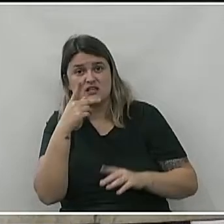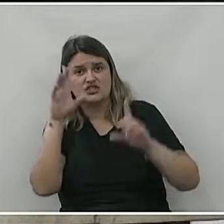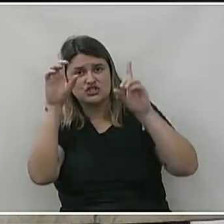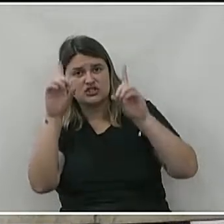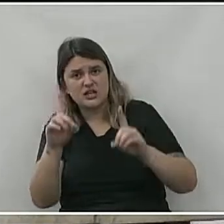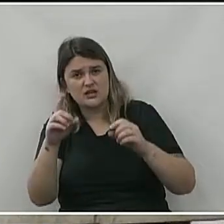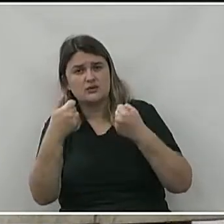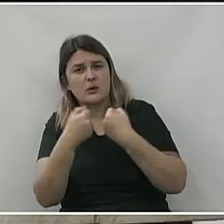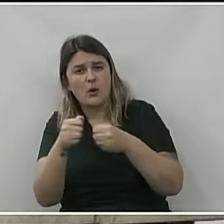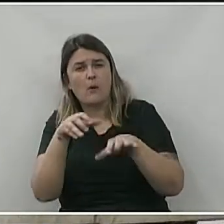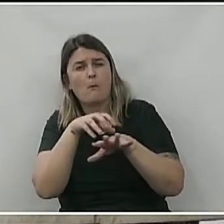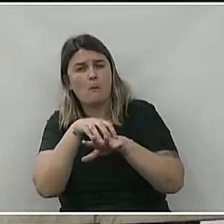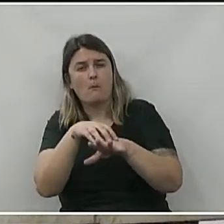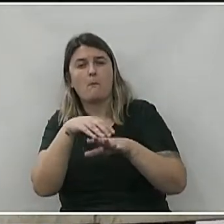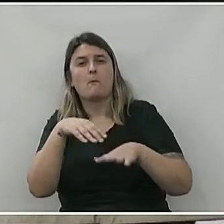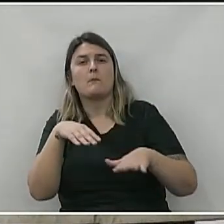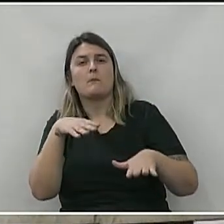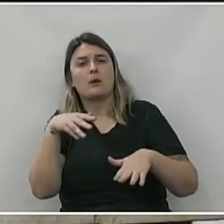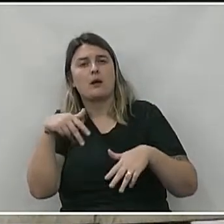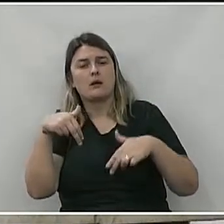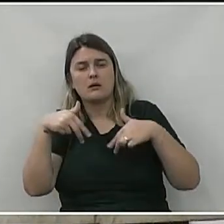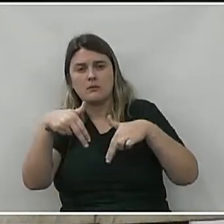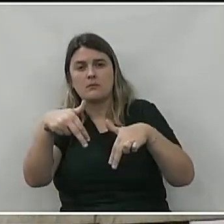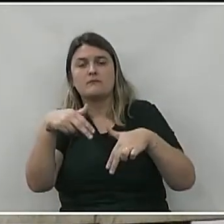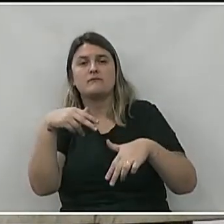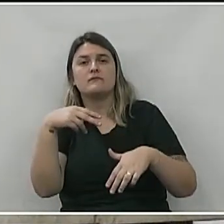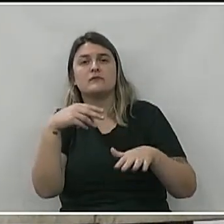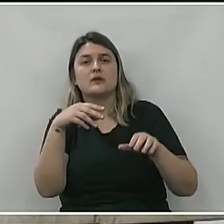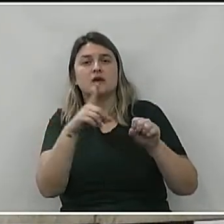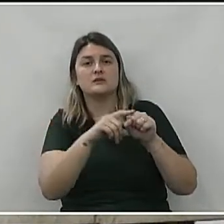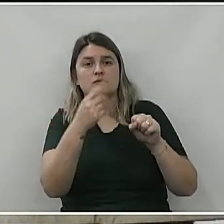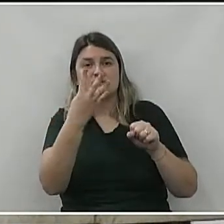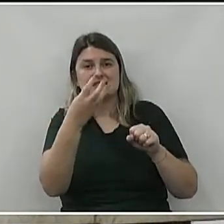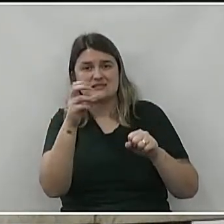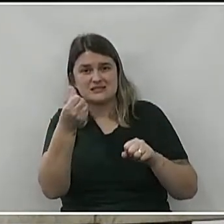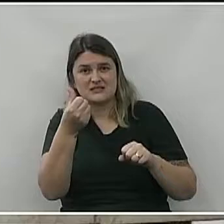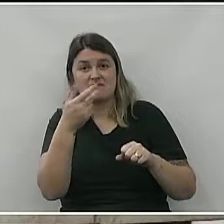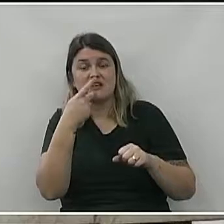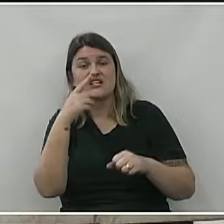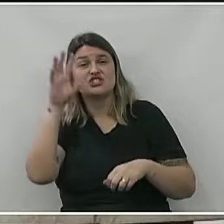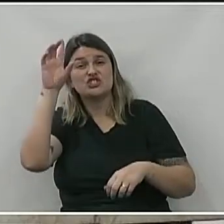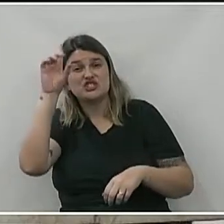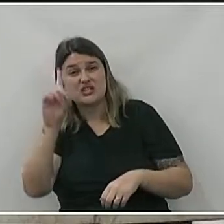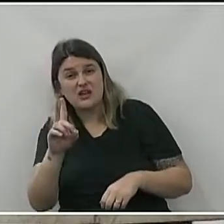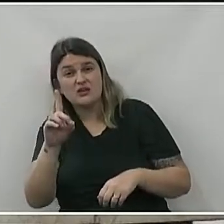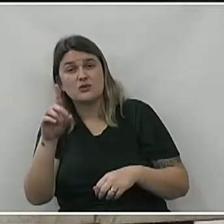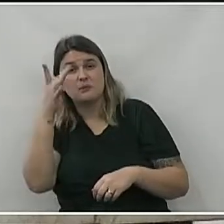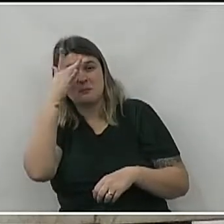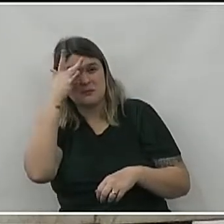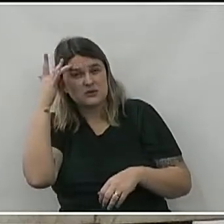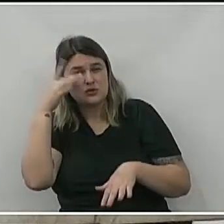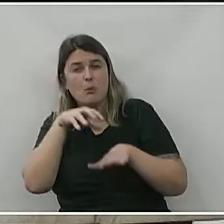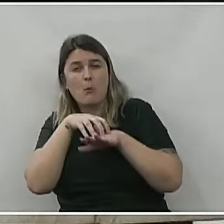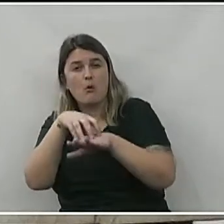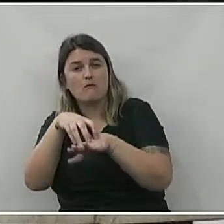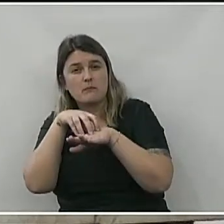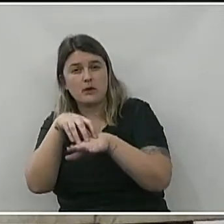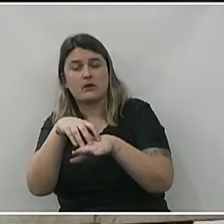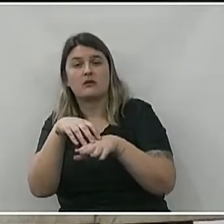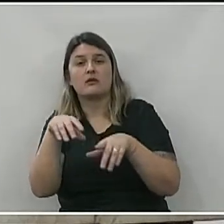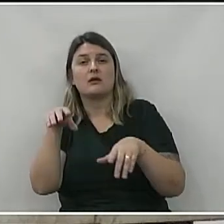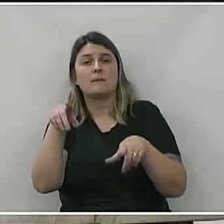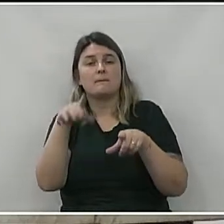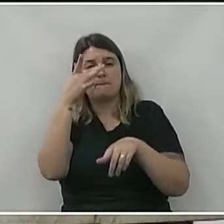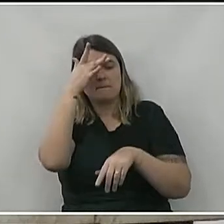direito ao transporte e à mobilidade, no artigo 46, ela diz o seguinte: o direito ao transporte e à mobilidade da pessoa com deficiência ou com